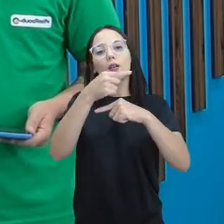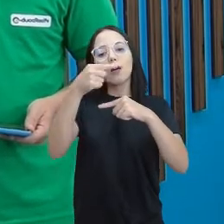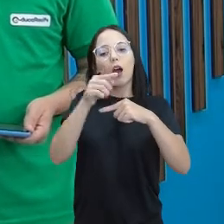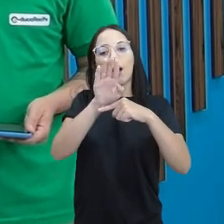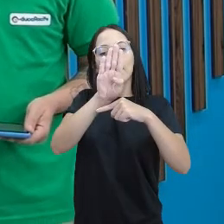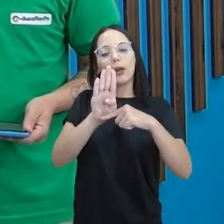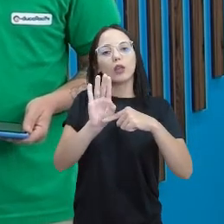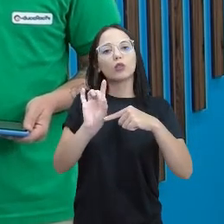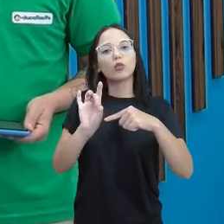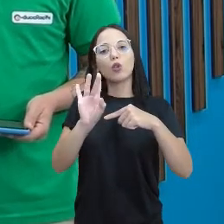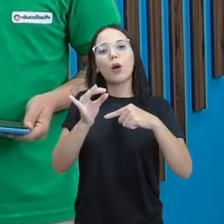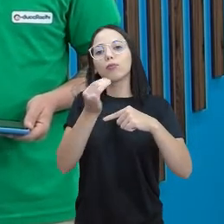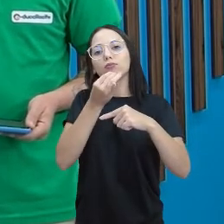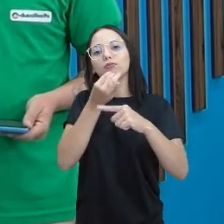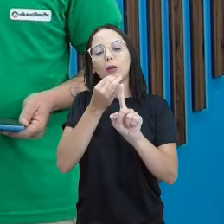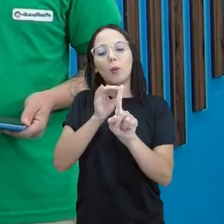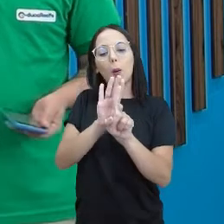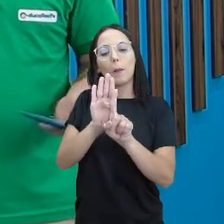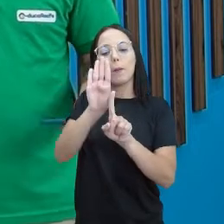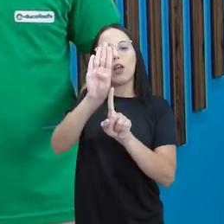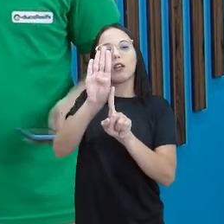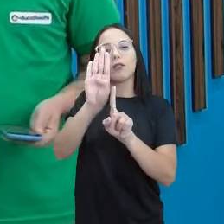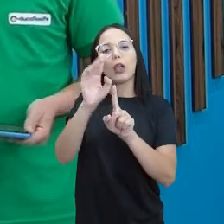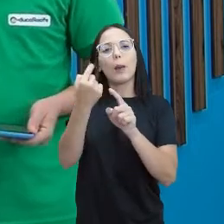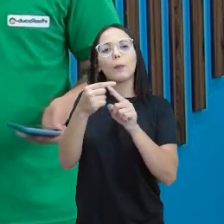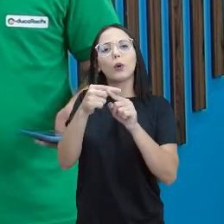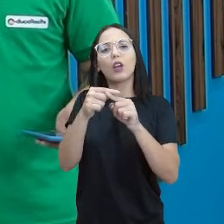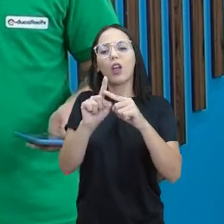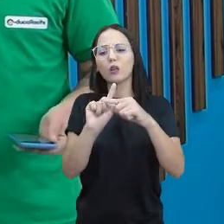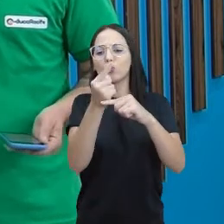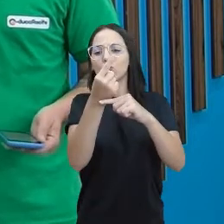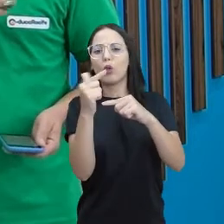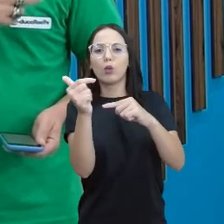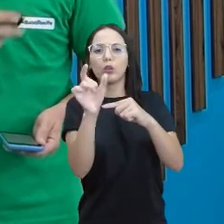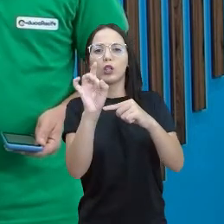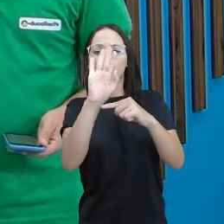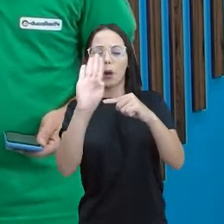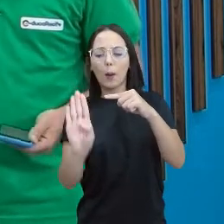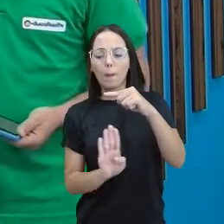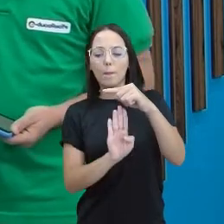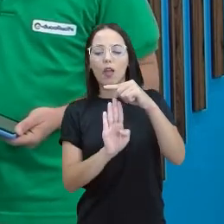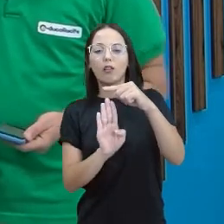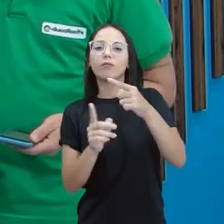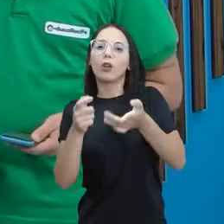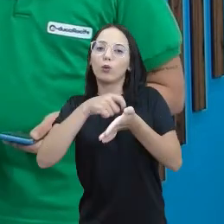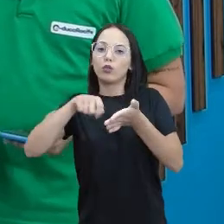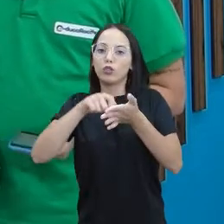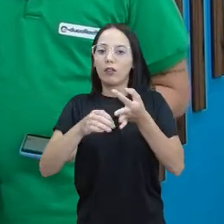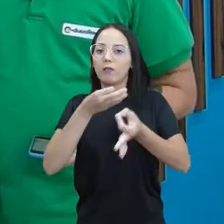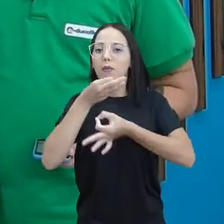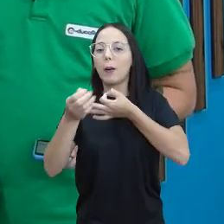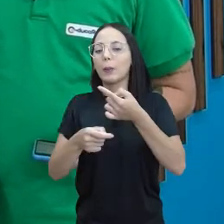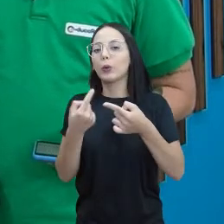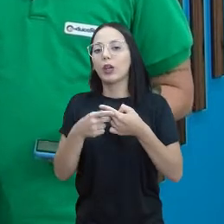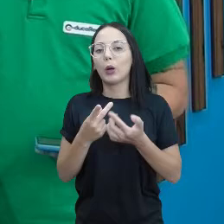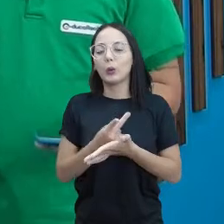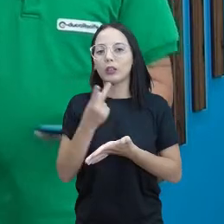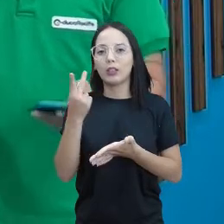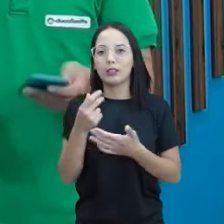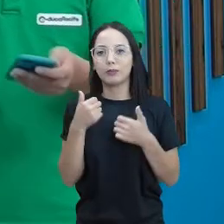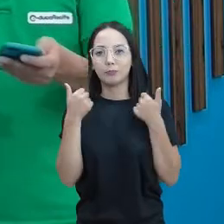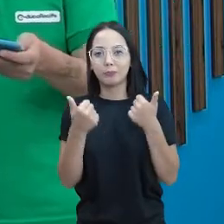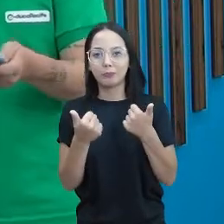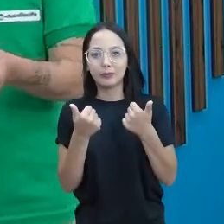fica só no denominador, e porque no numerador 1 não aparece, tá certo? Escreve para a gente por que acontece isso. Então, vamos